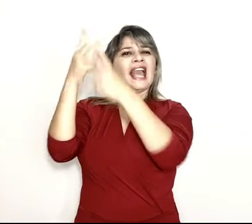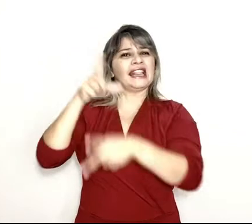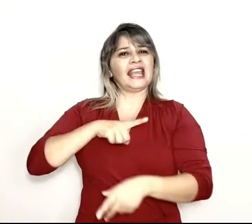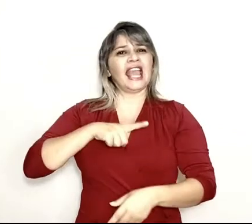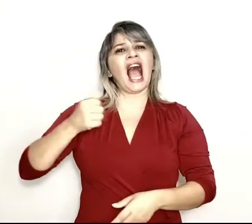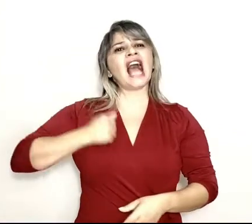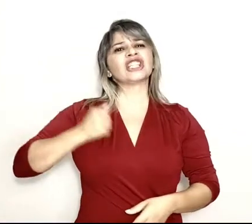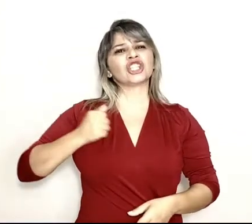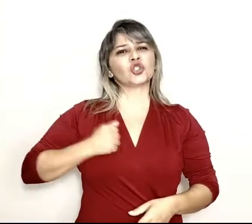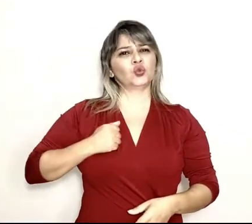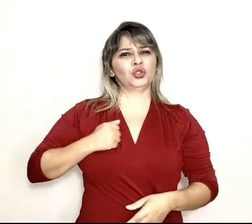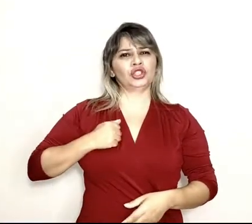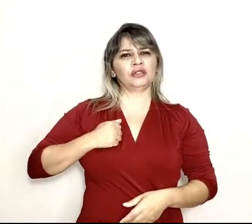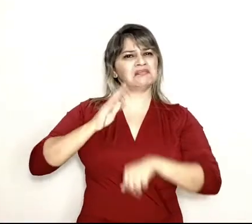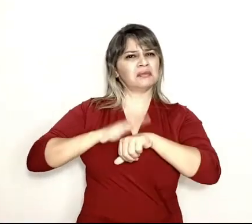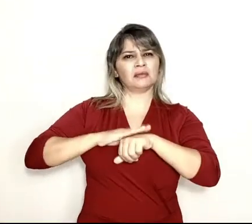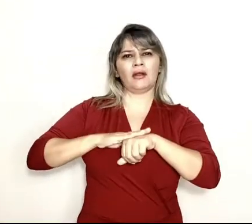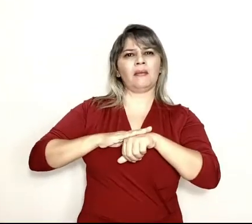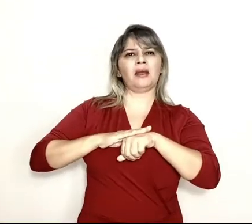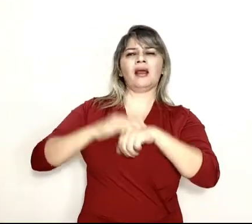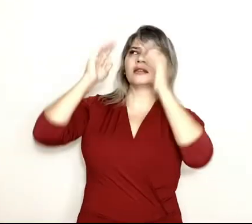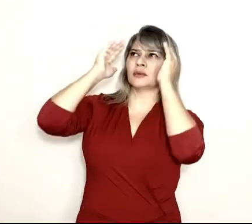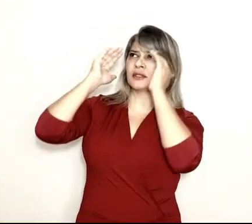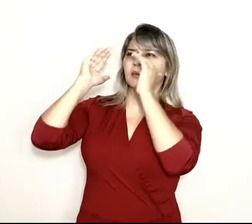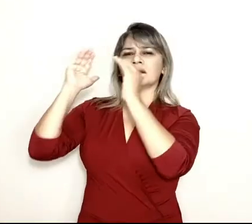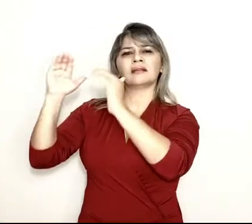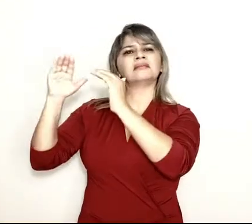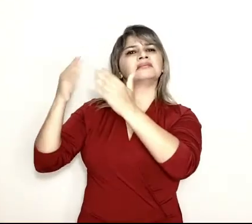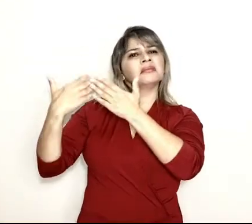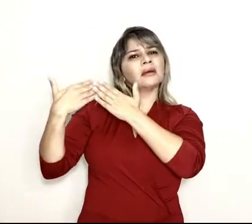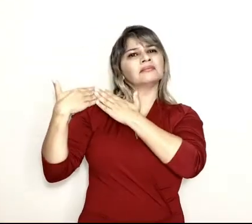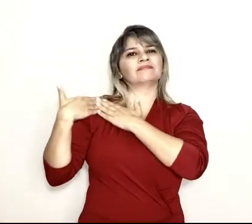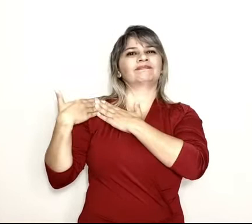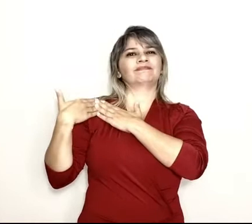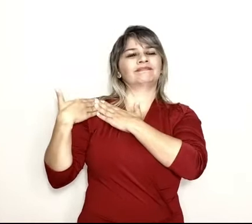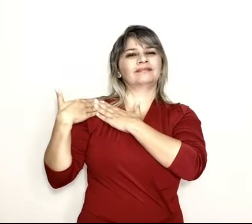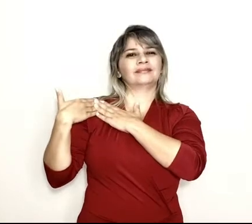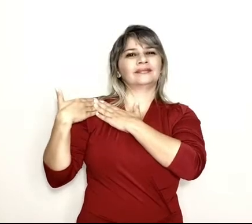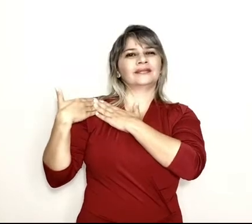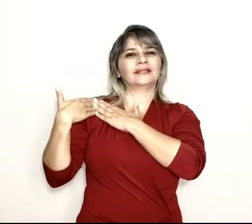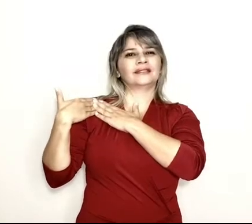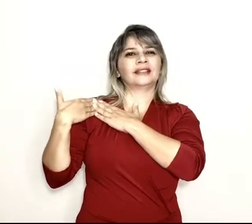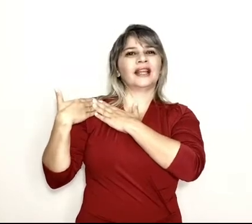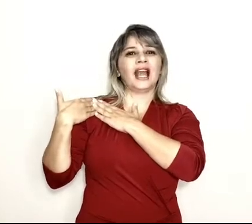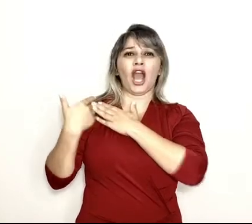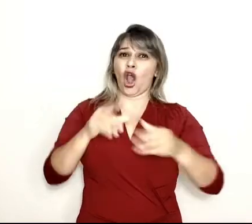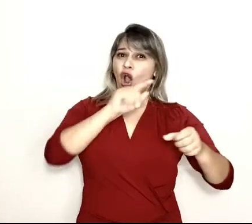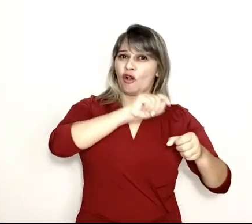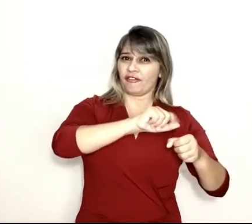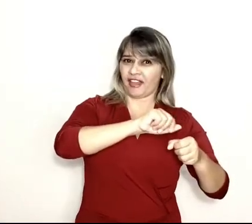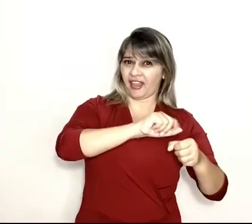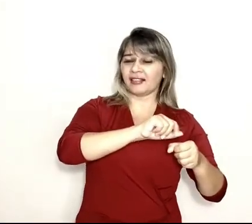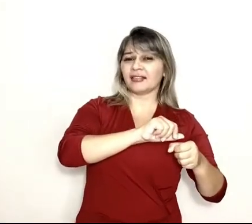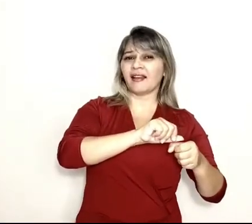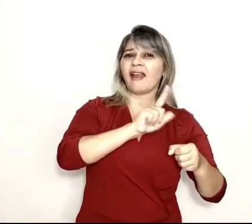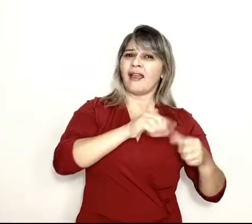de responsabilidade nossa para com o nosso Deus. E a oferta? A oferta